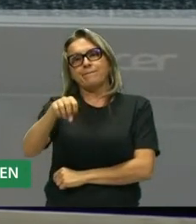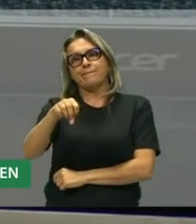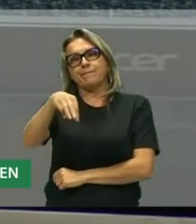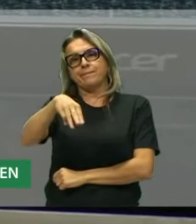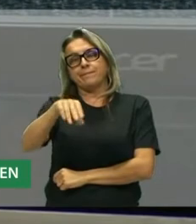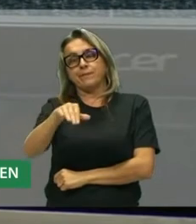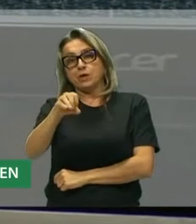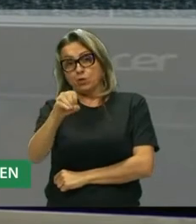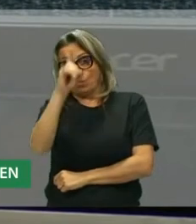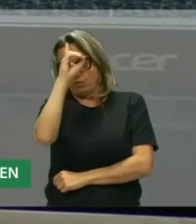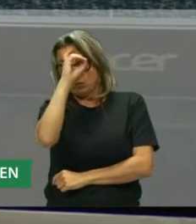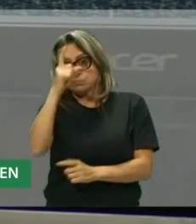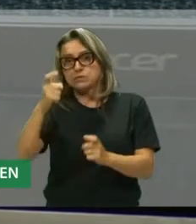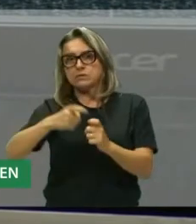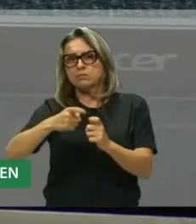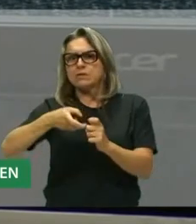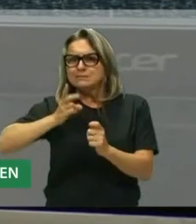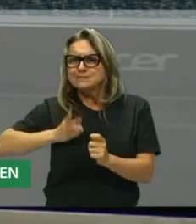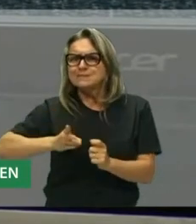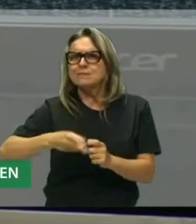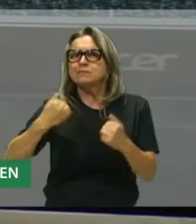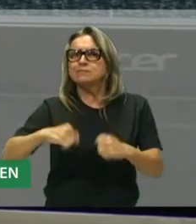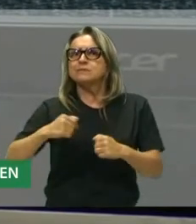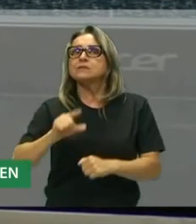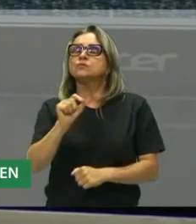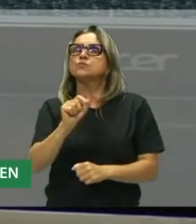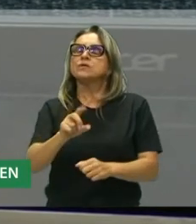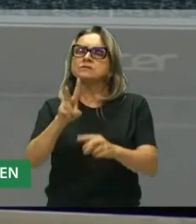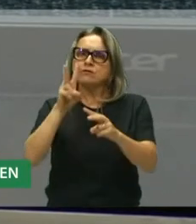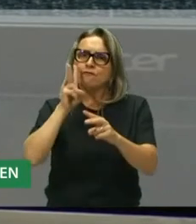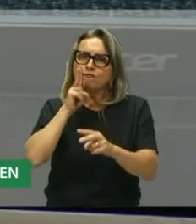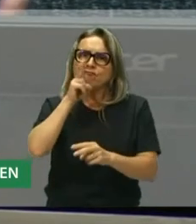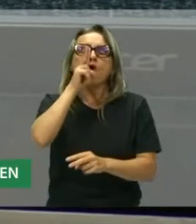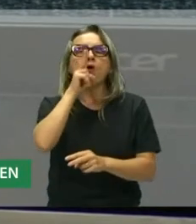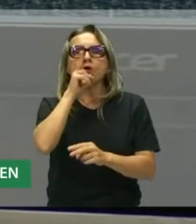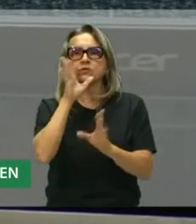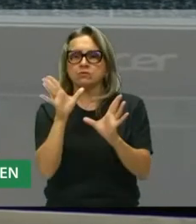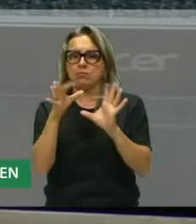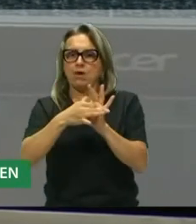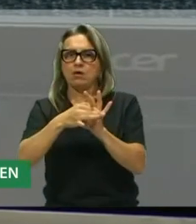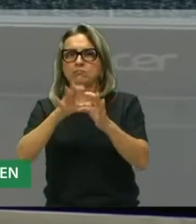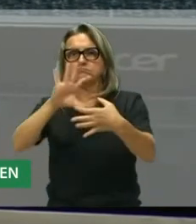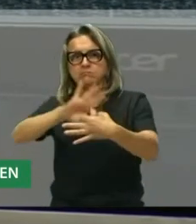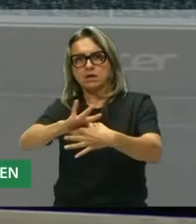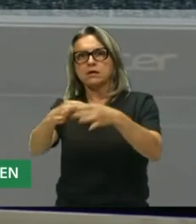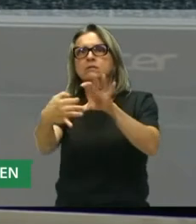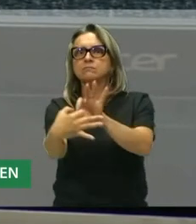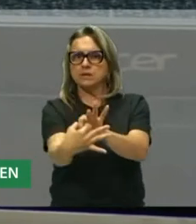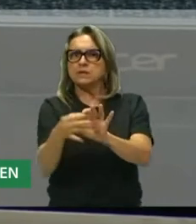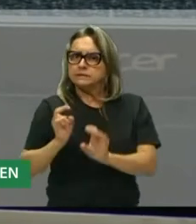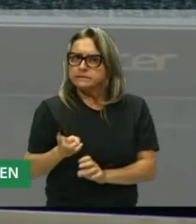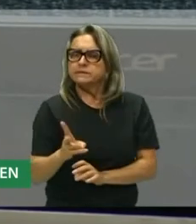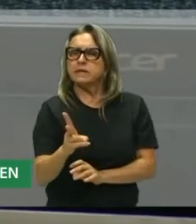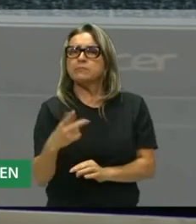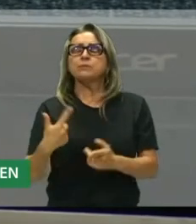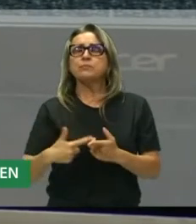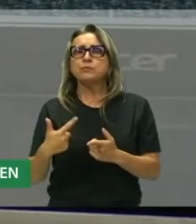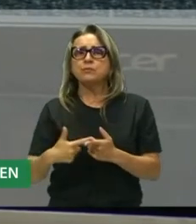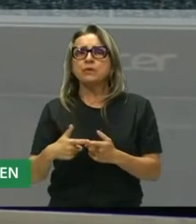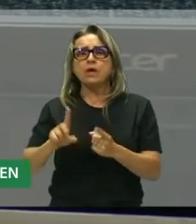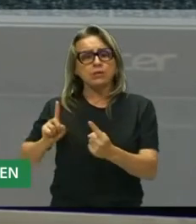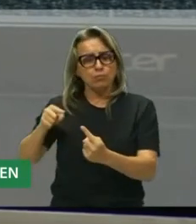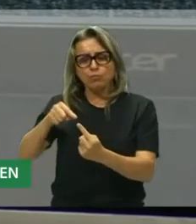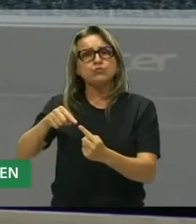ficar forte, sempre ser fortalecido um com o outro. Para quê? Quem é o nosso objetivo? É